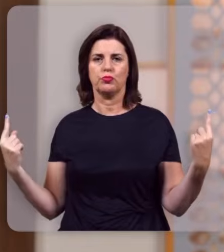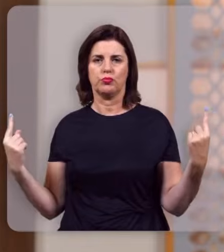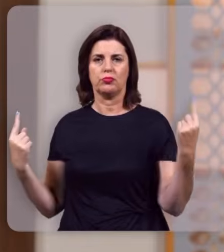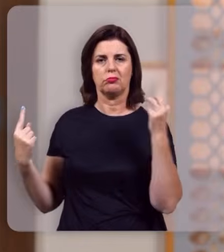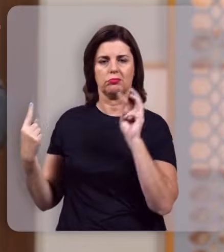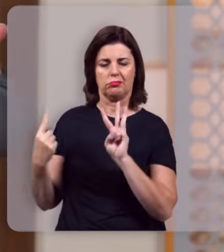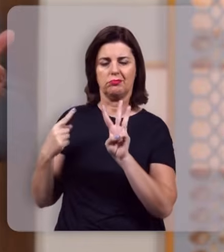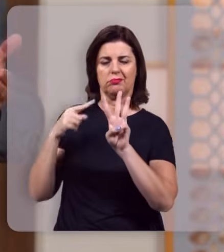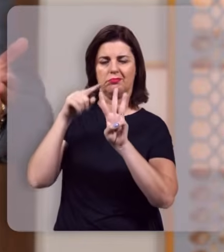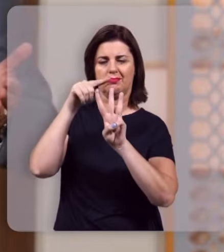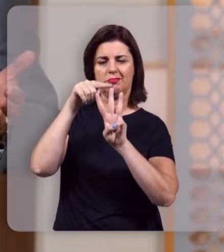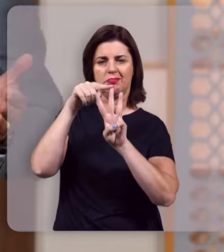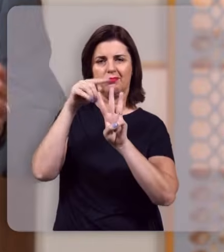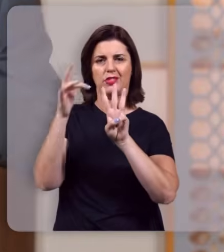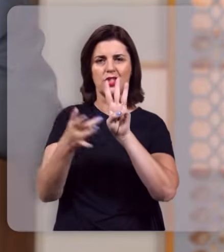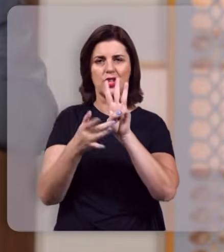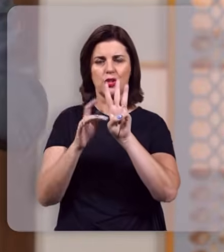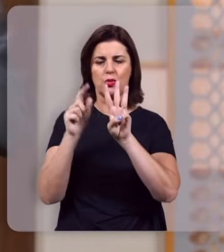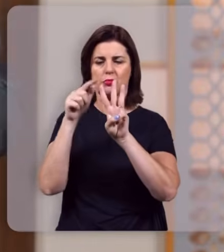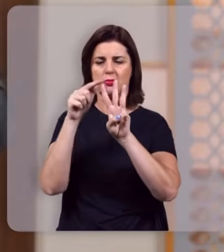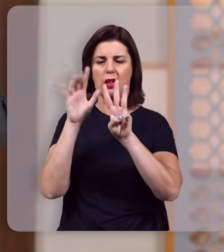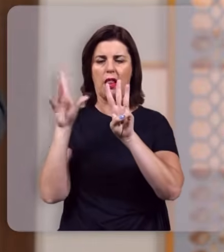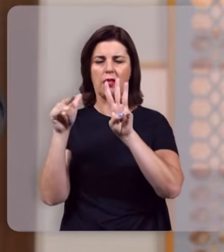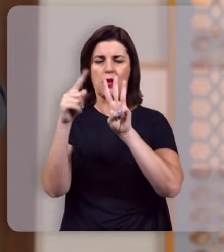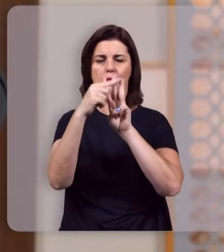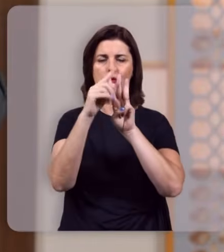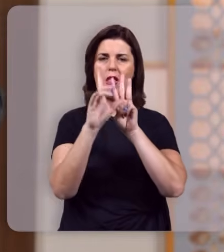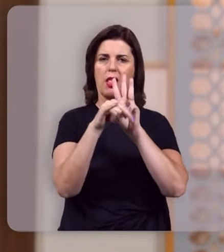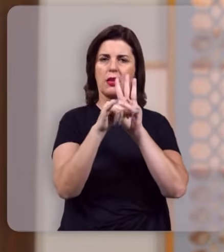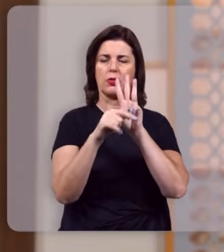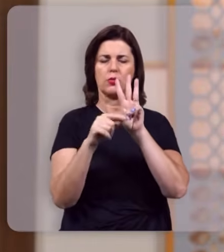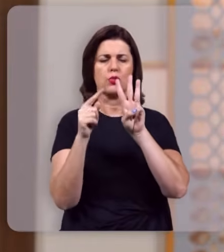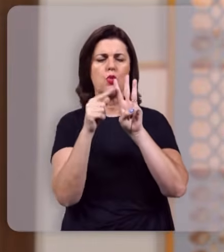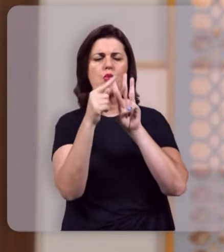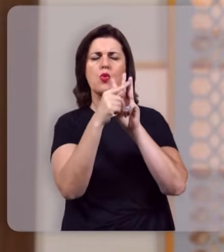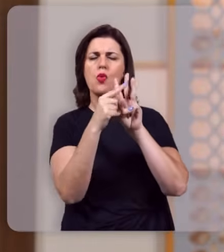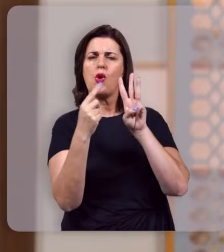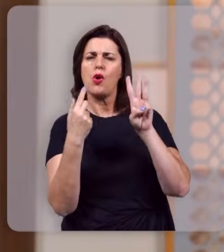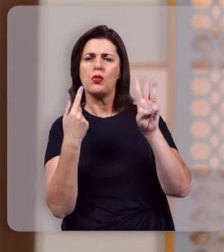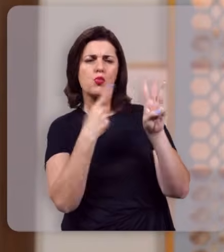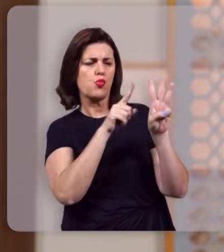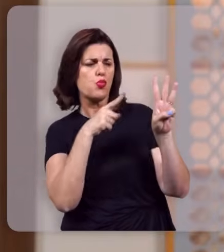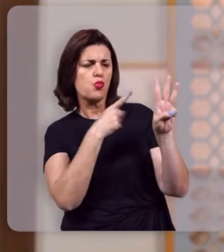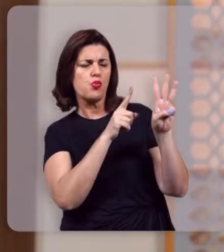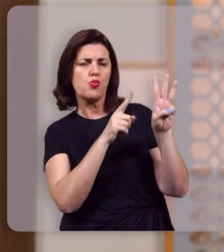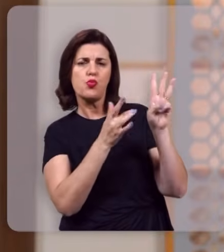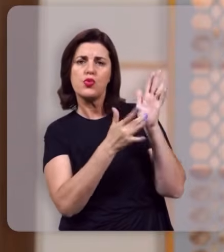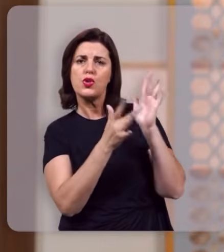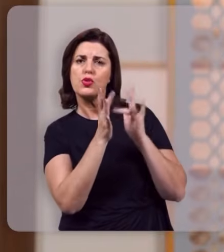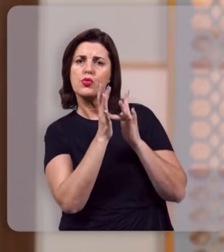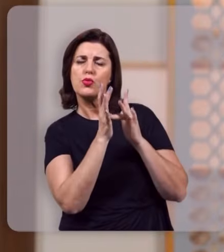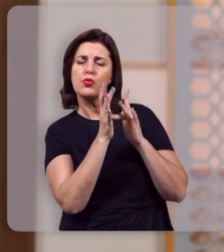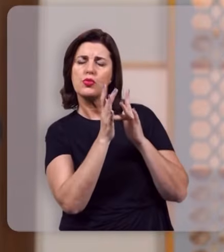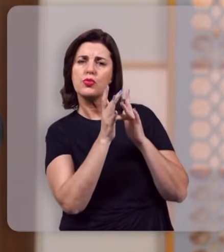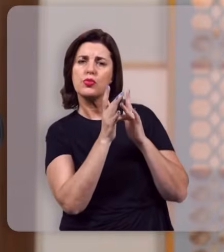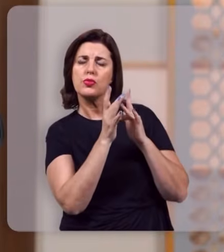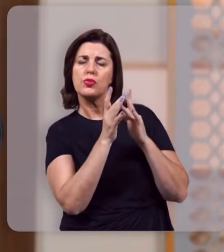esquerda. E diz a Escritura que ambos blasfemavam também de Jesus.